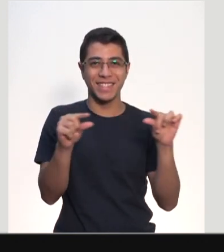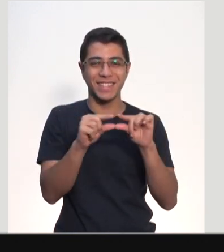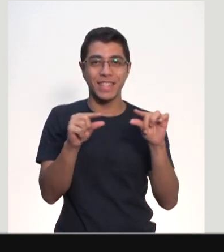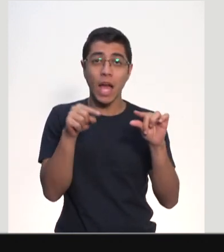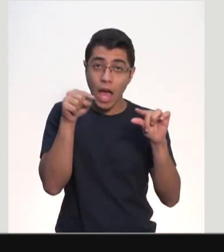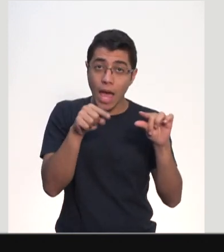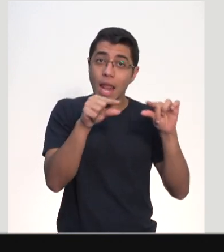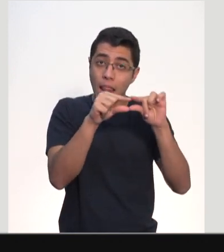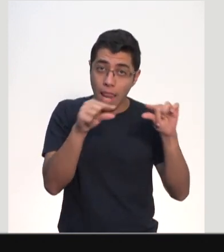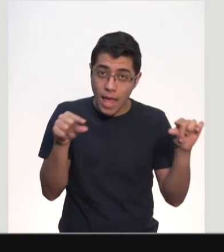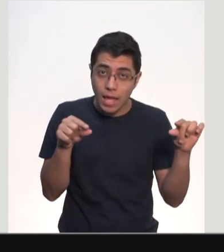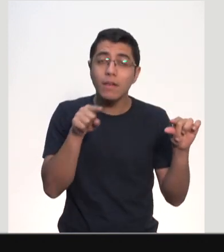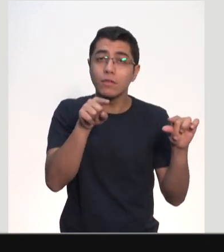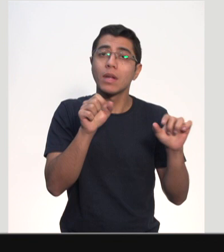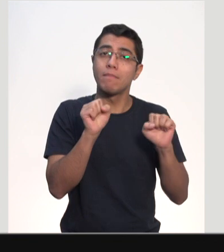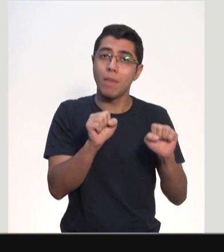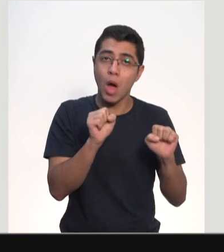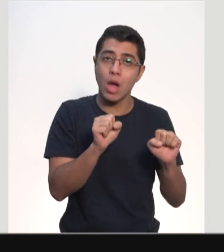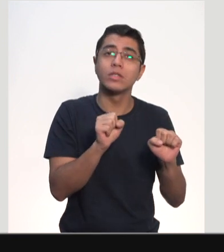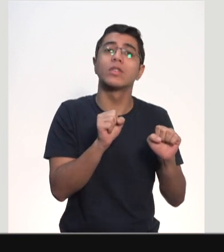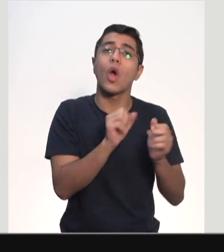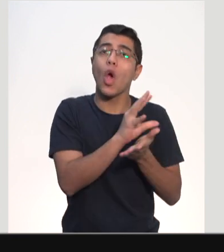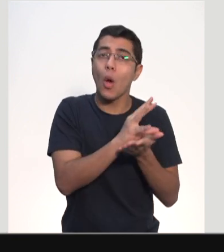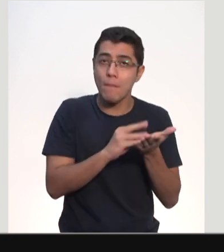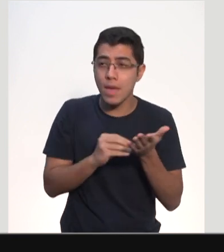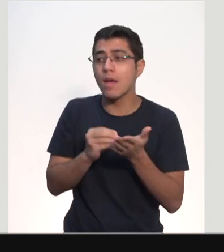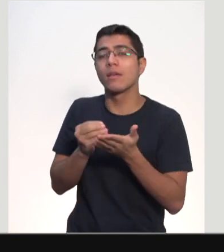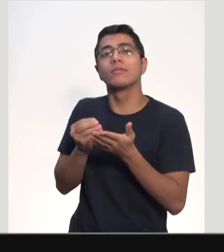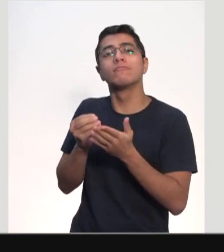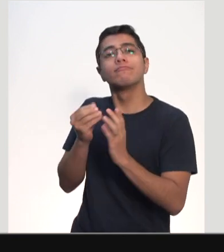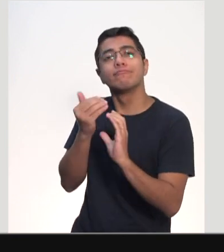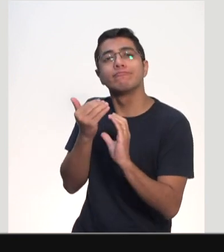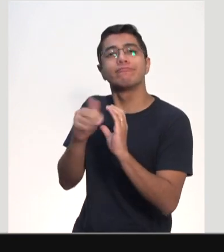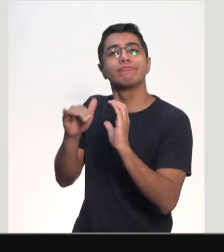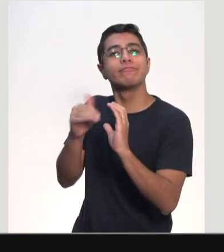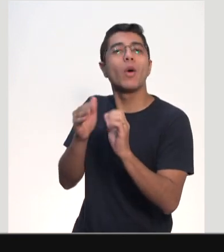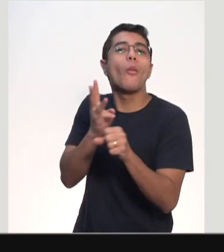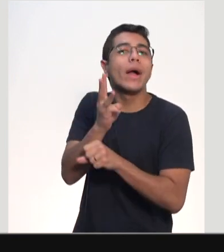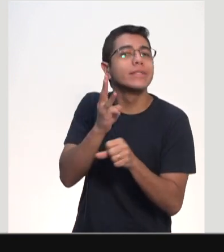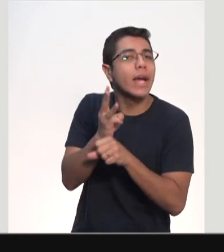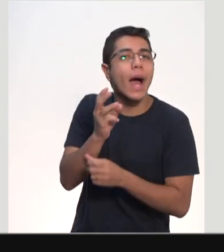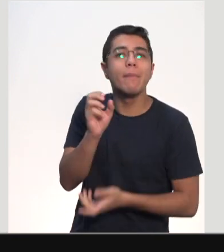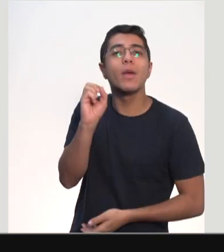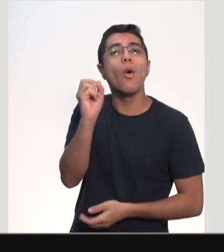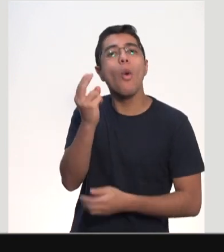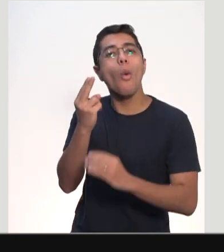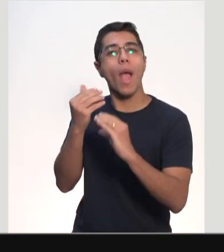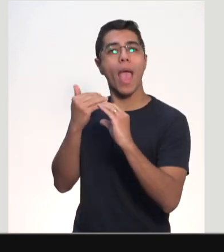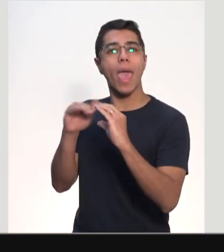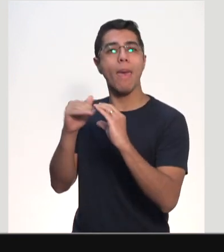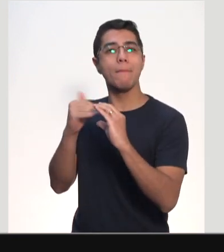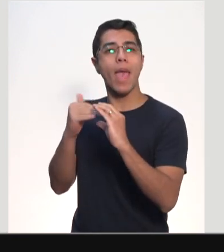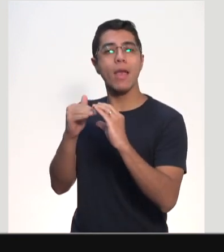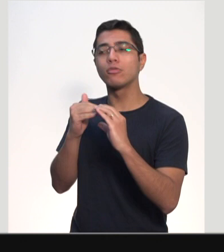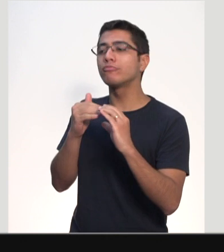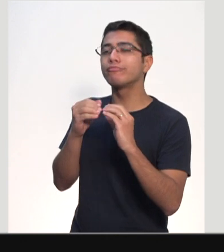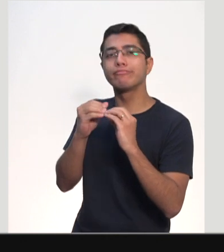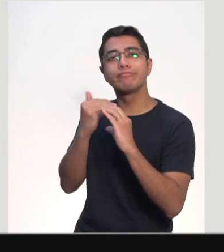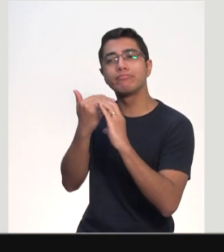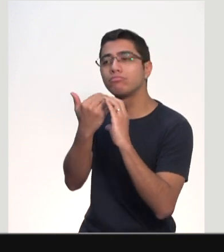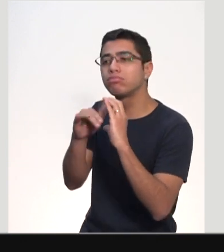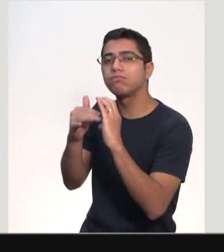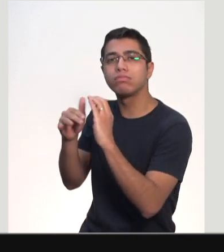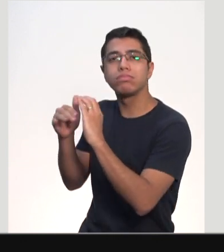compartilhar para as pessoas, pode ser pelo WhatsApp ou por e-mail, que as pessoas que tiverem esse link vão acessar a reunião